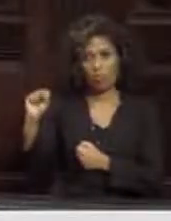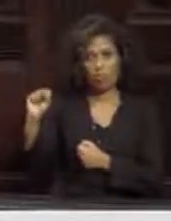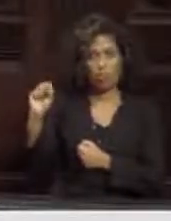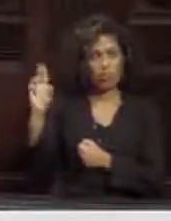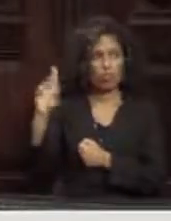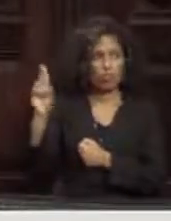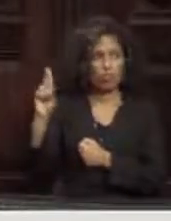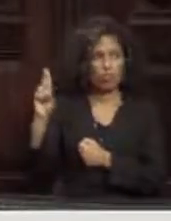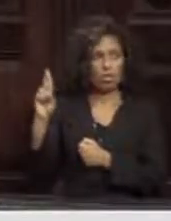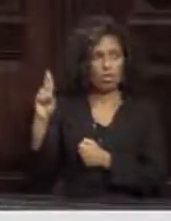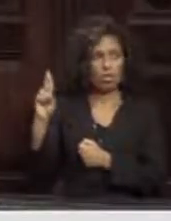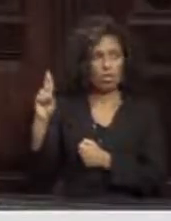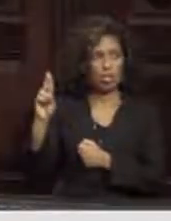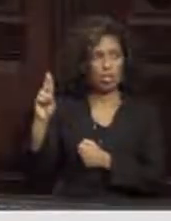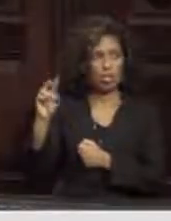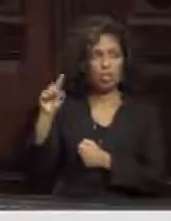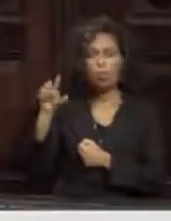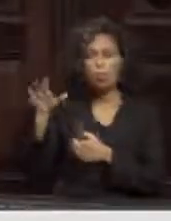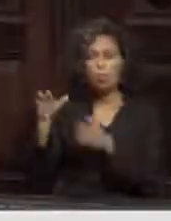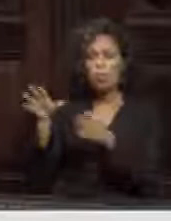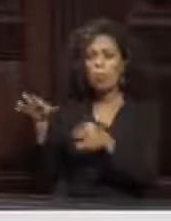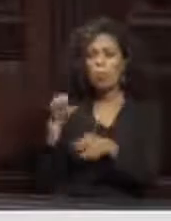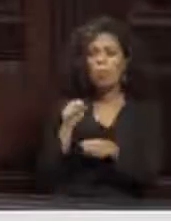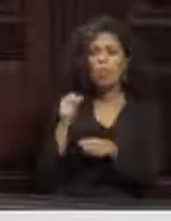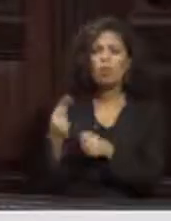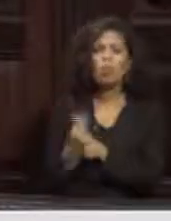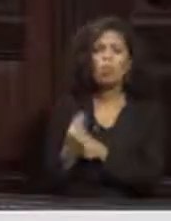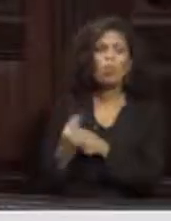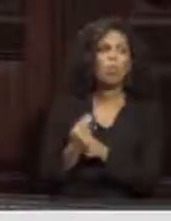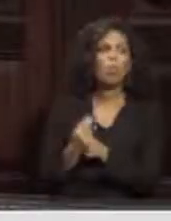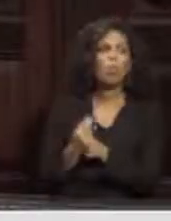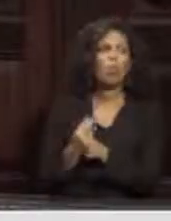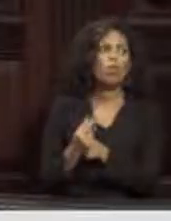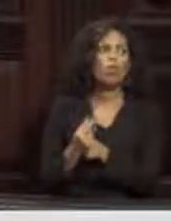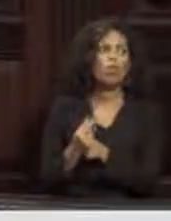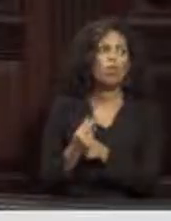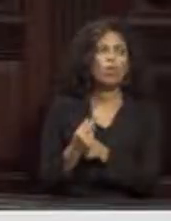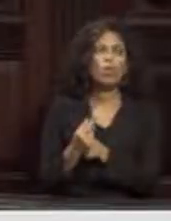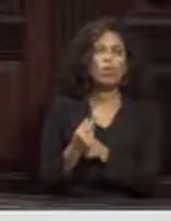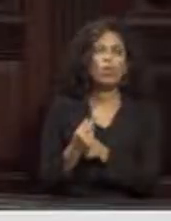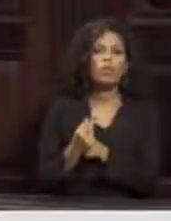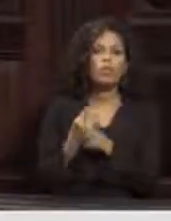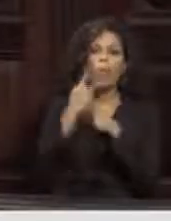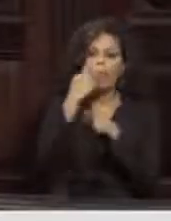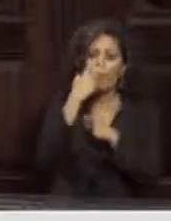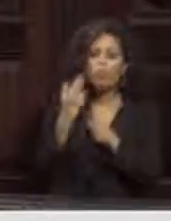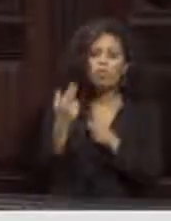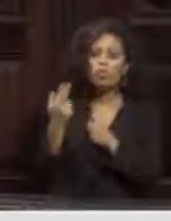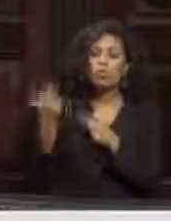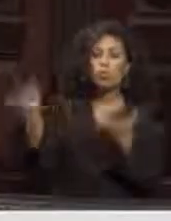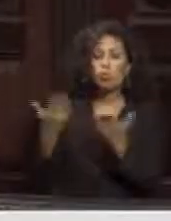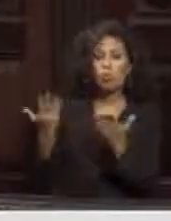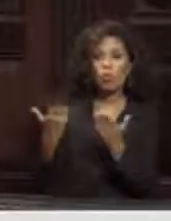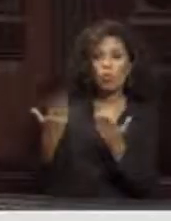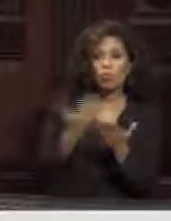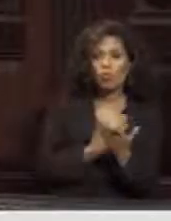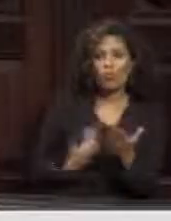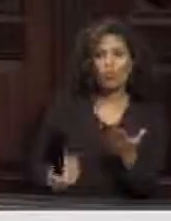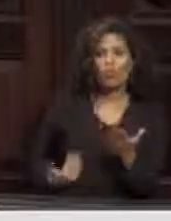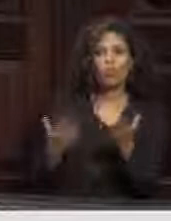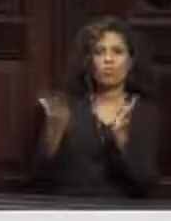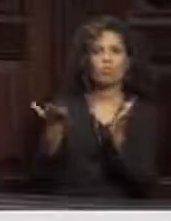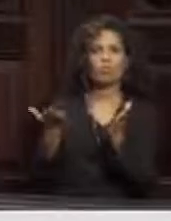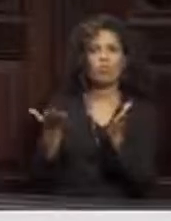pelo menos com finalidade muito próxima, ao novo empréstimo que se quer fazer de 250 milhões, que